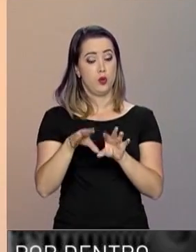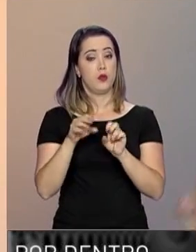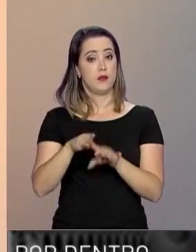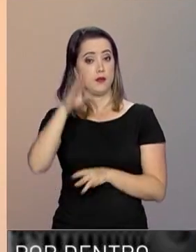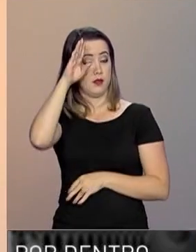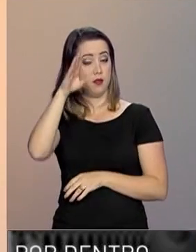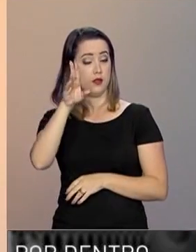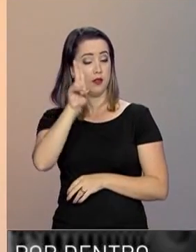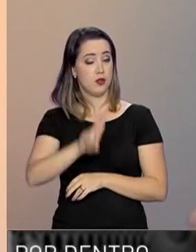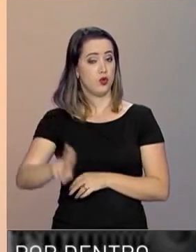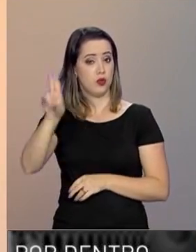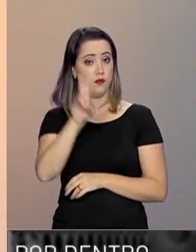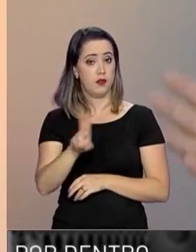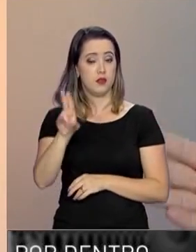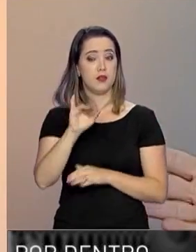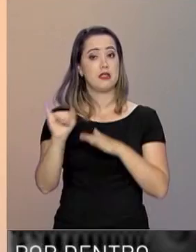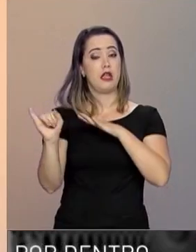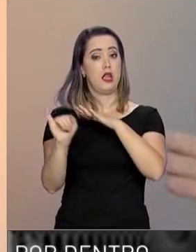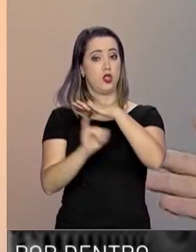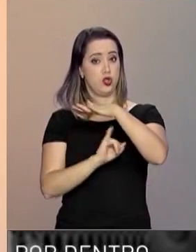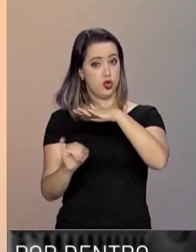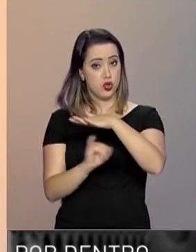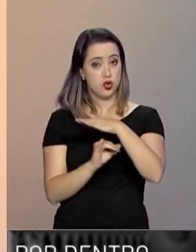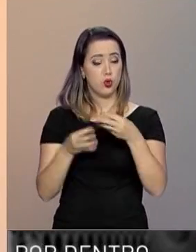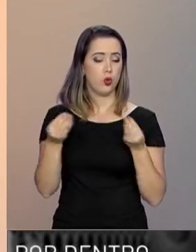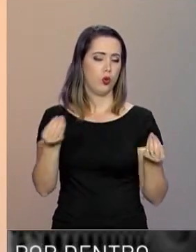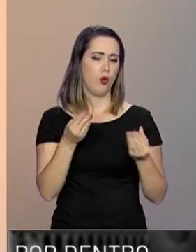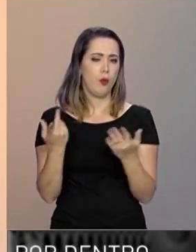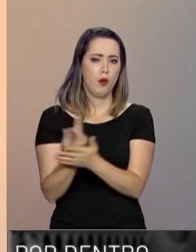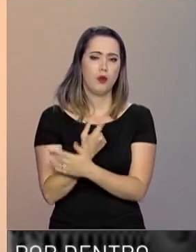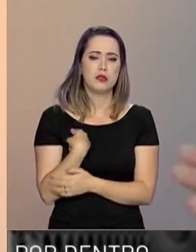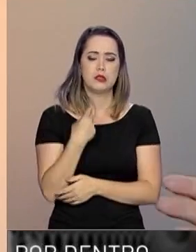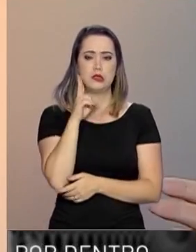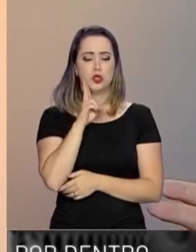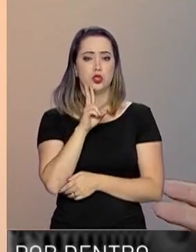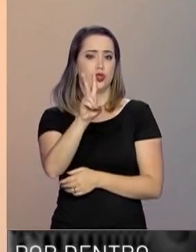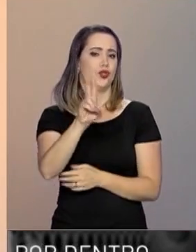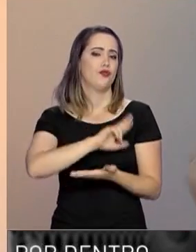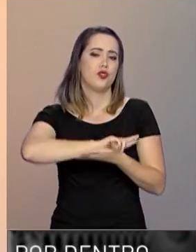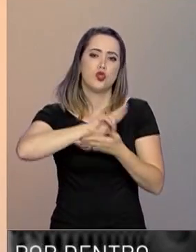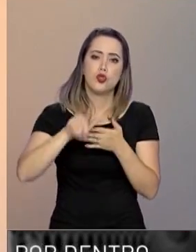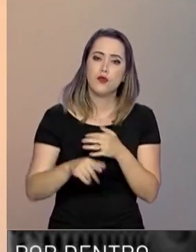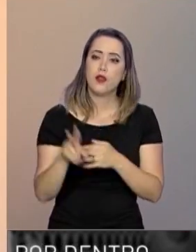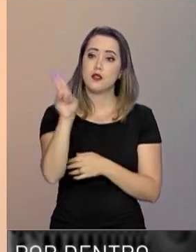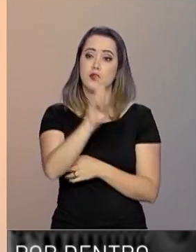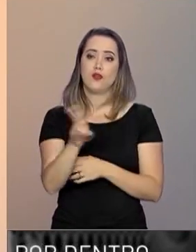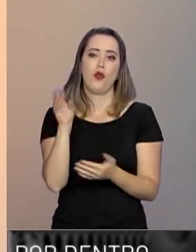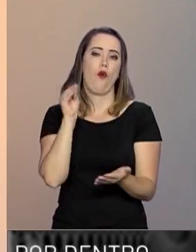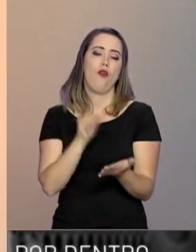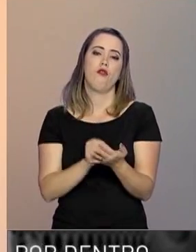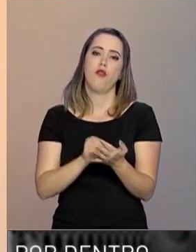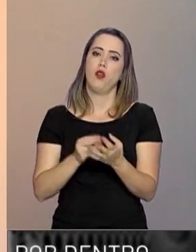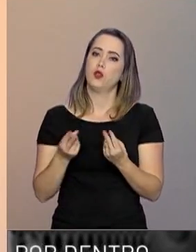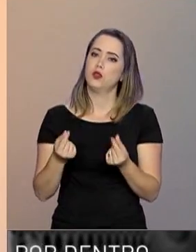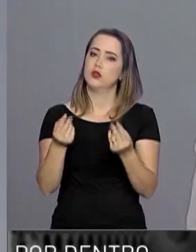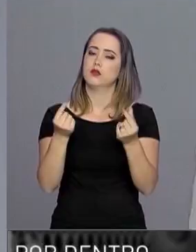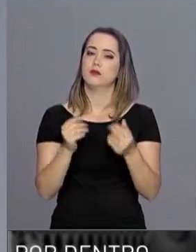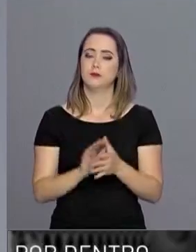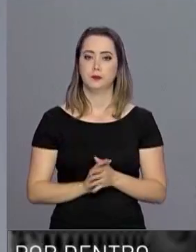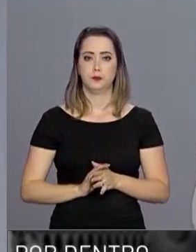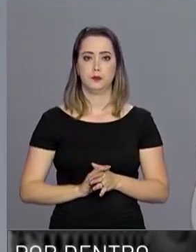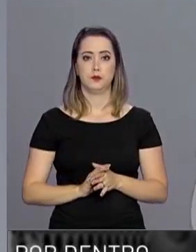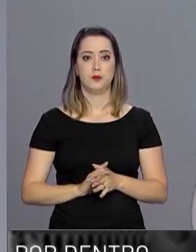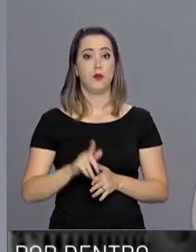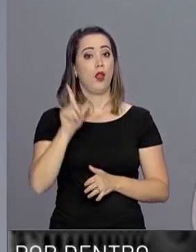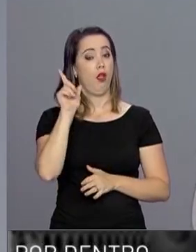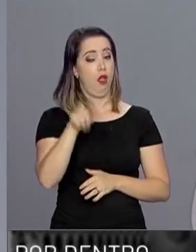repasses para as universidades e os institutos? A gente acompanha, né, a dificuldade de muitas universidades com a questão da falta de recursos, né, ministro? É